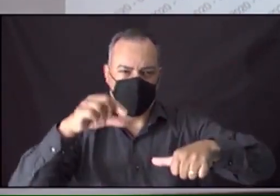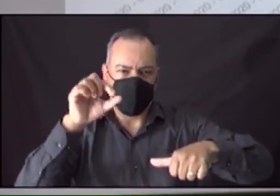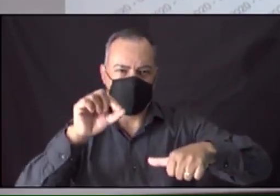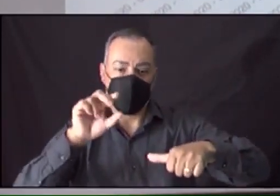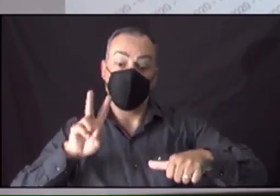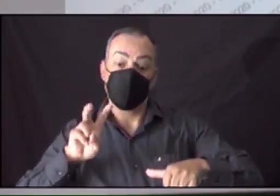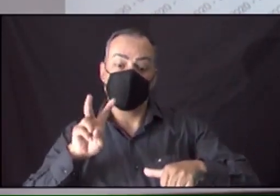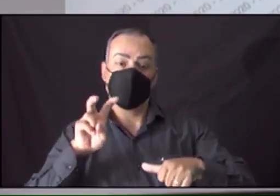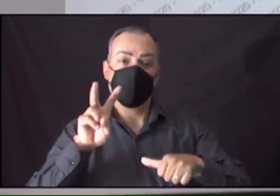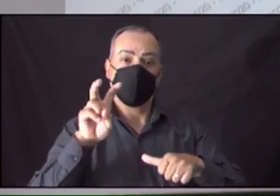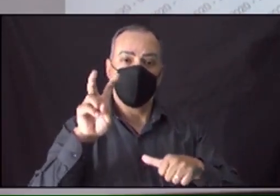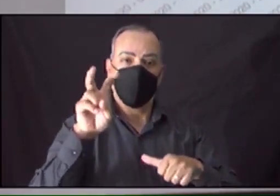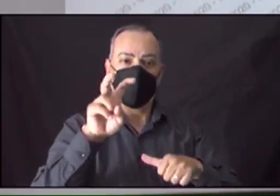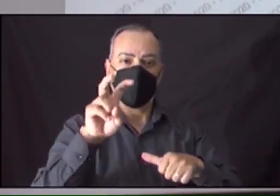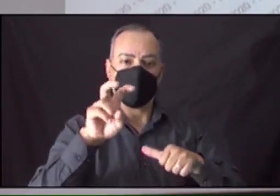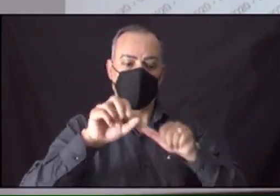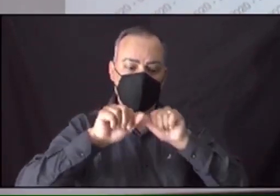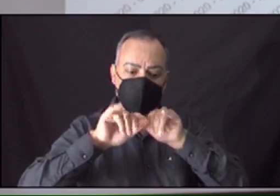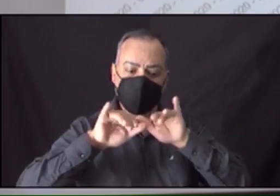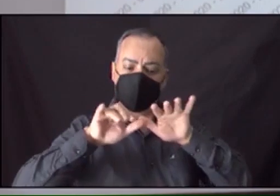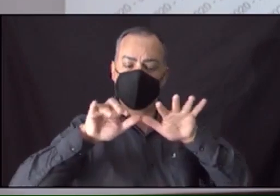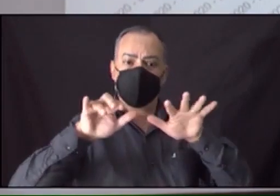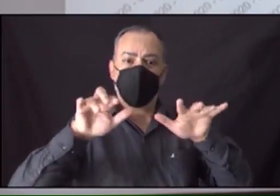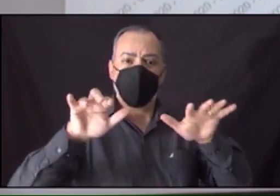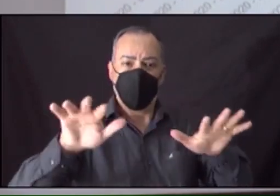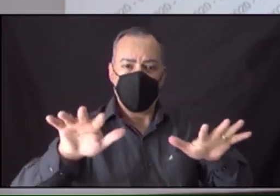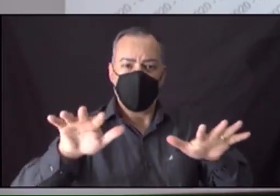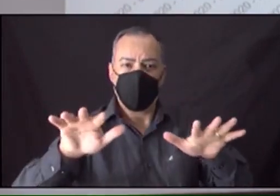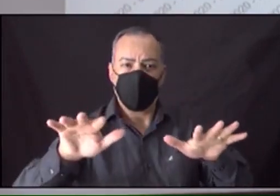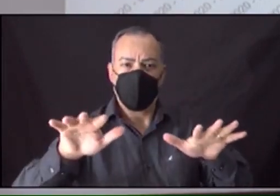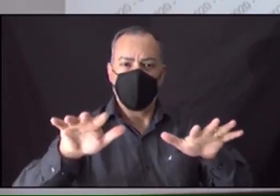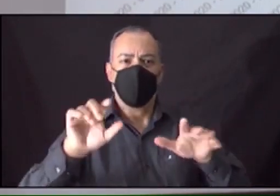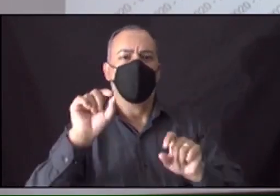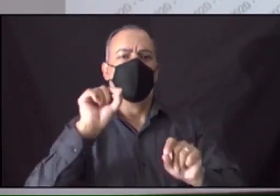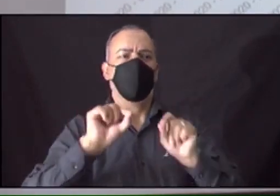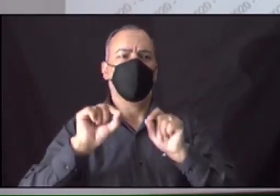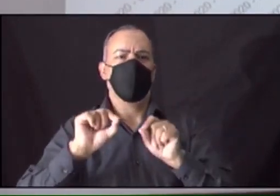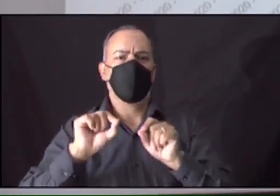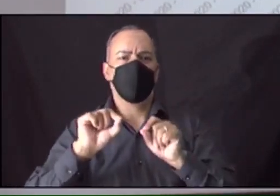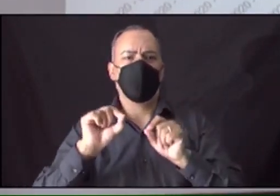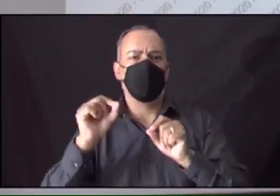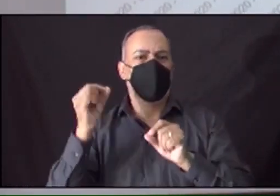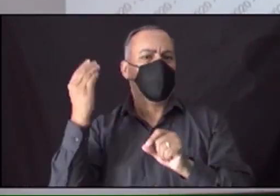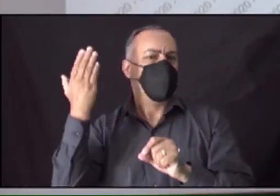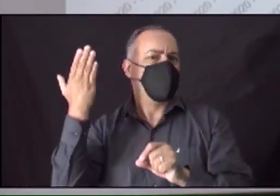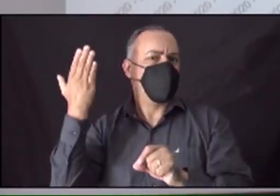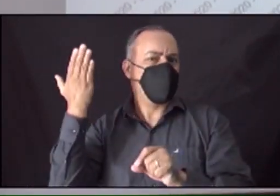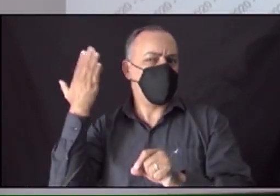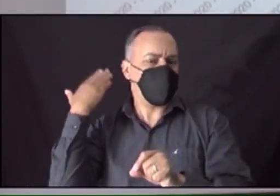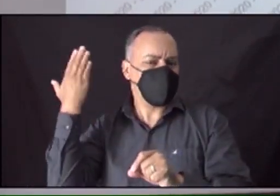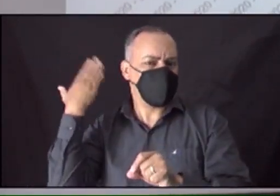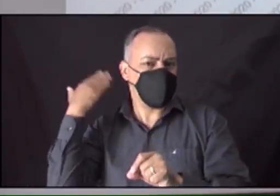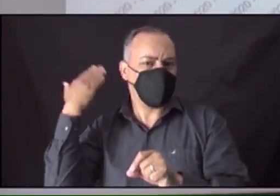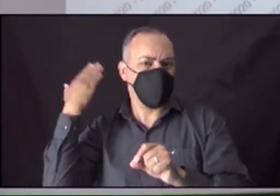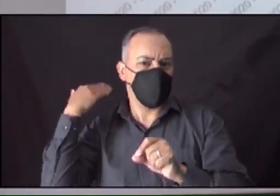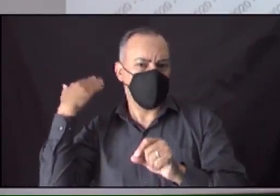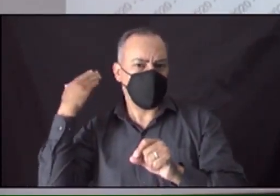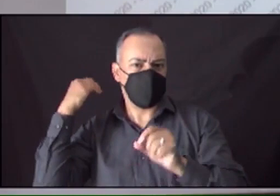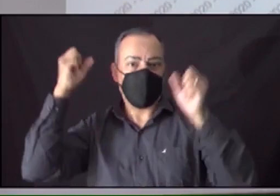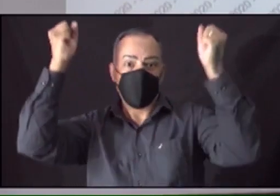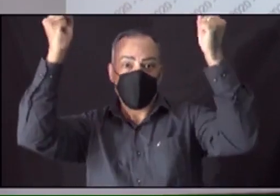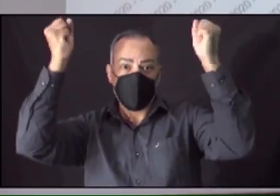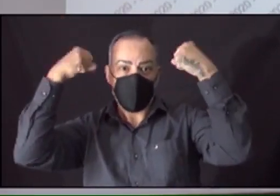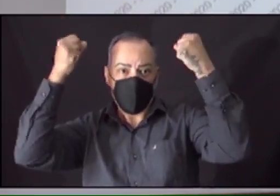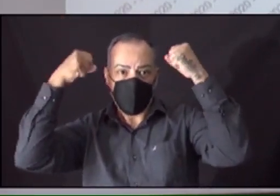do vírus e a circulação viral, provavelmente esse vírus que começou em Chapecó, a barreira